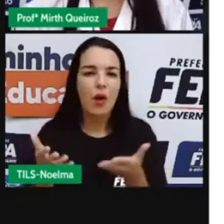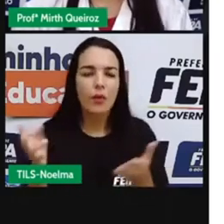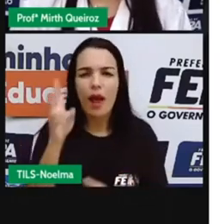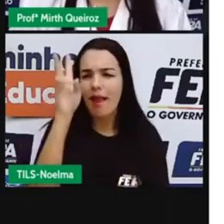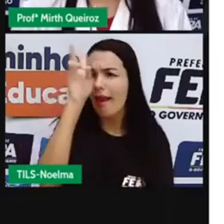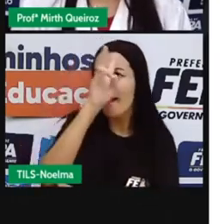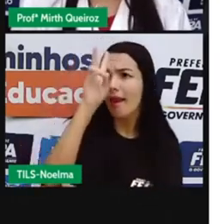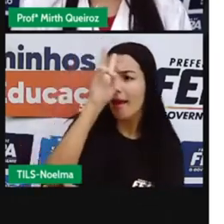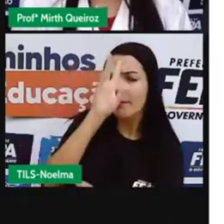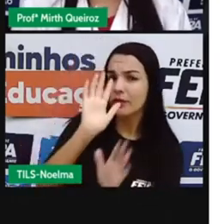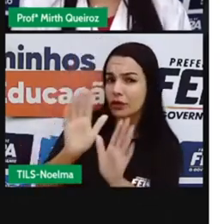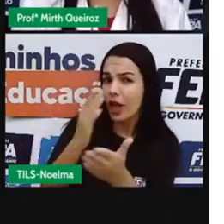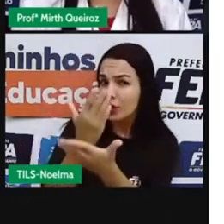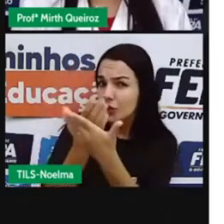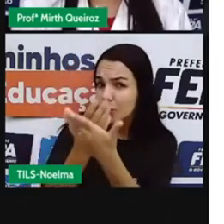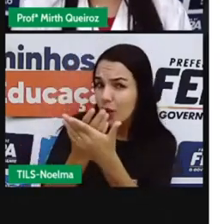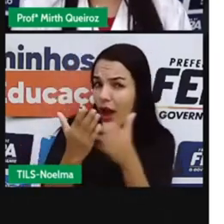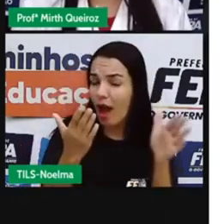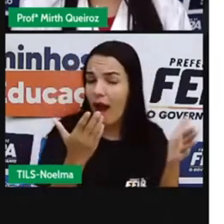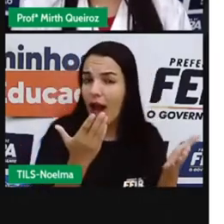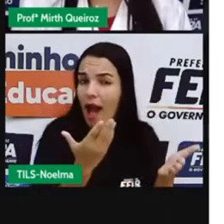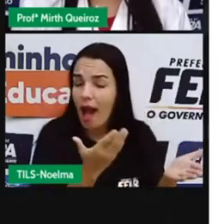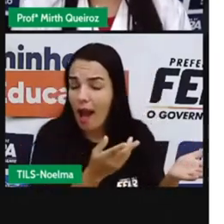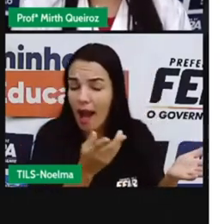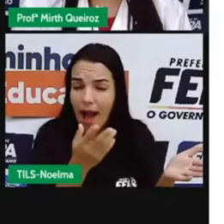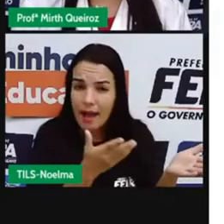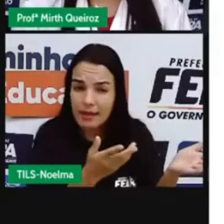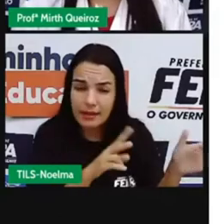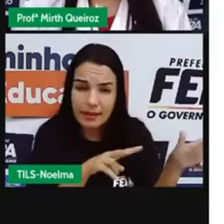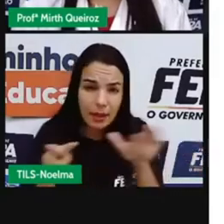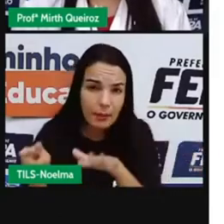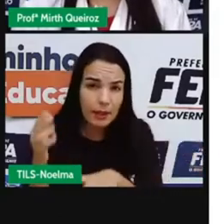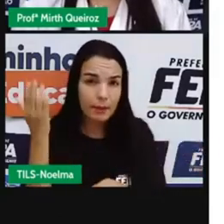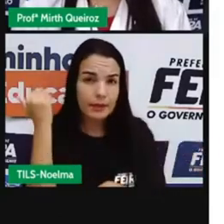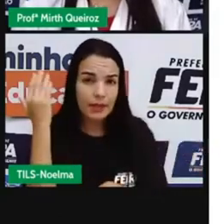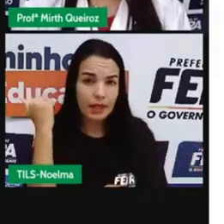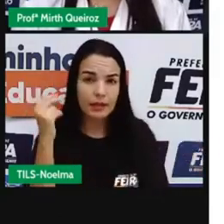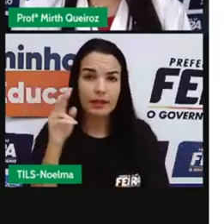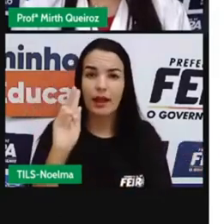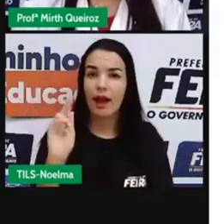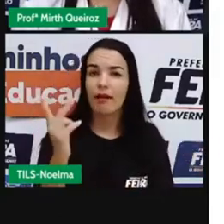Vamos relembrar o que nós estudamos sobre a letra H.